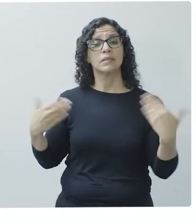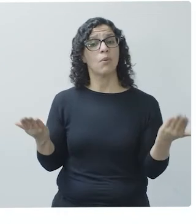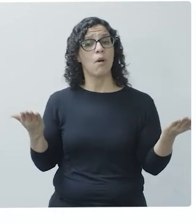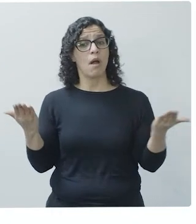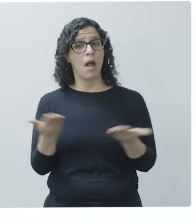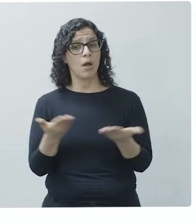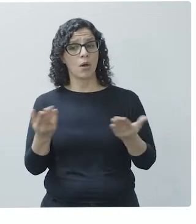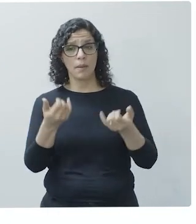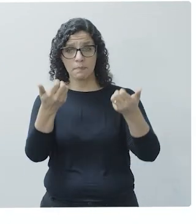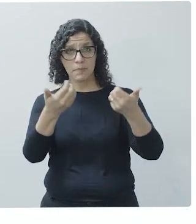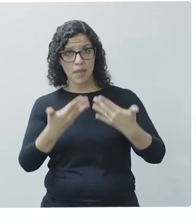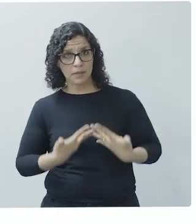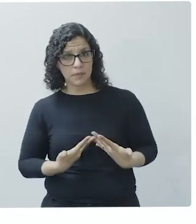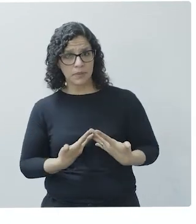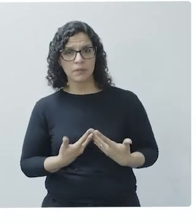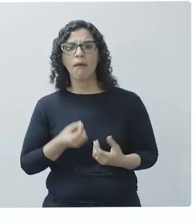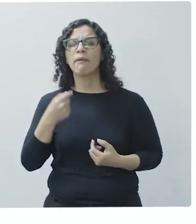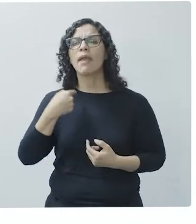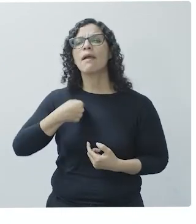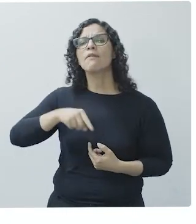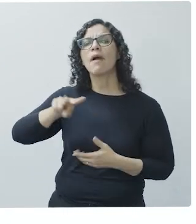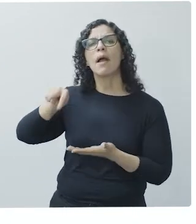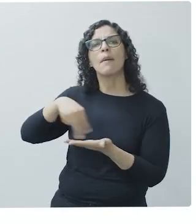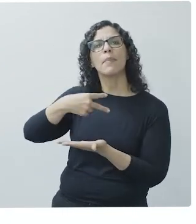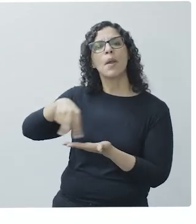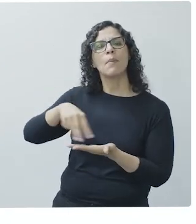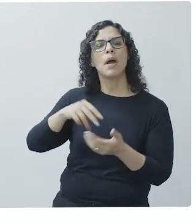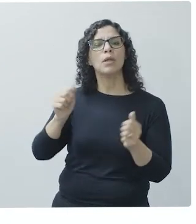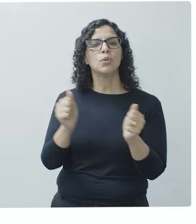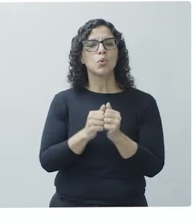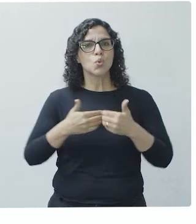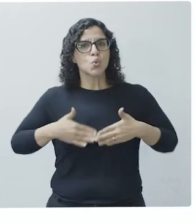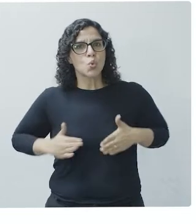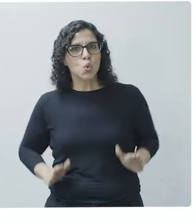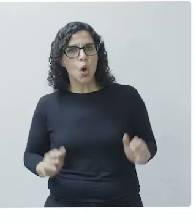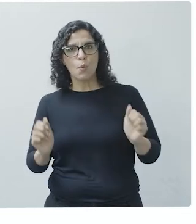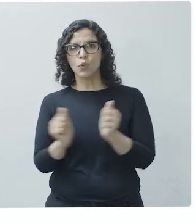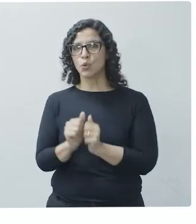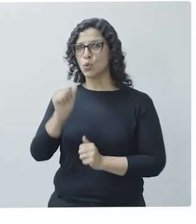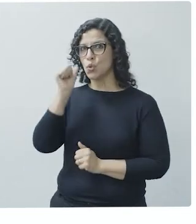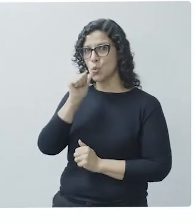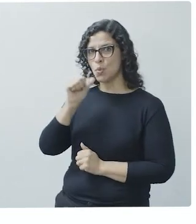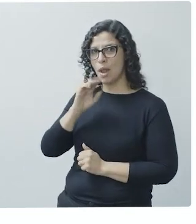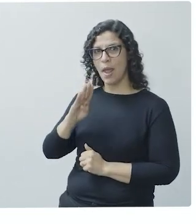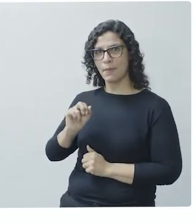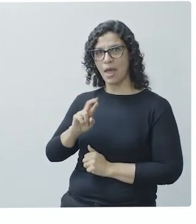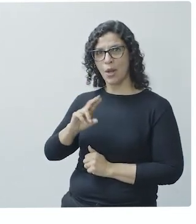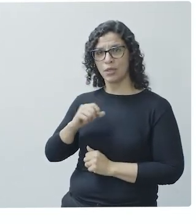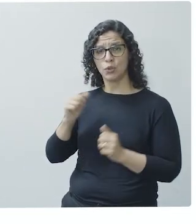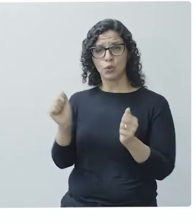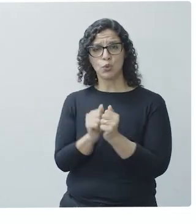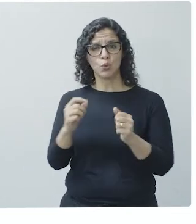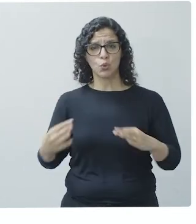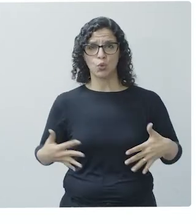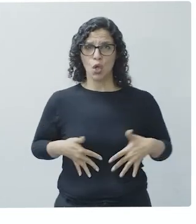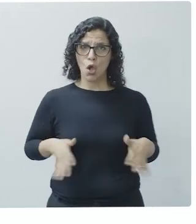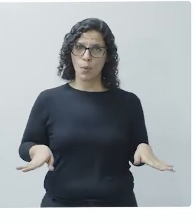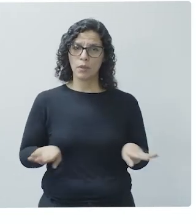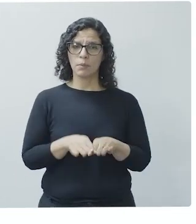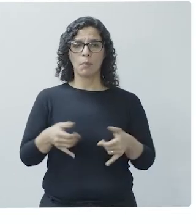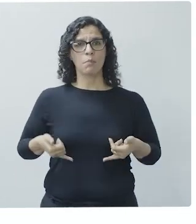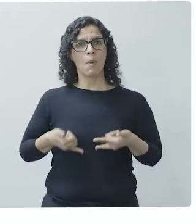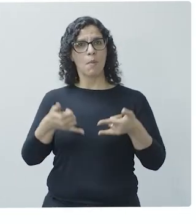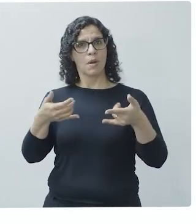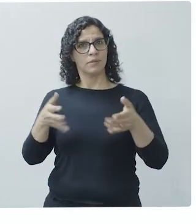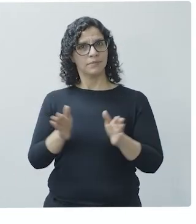Ora, agora, diga-me quem é que vai ao baile no corpo da baronesa, fazendo parte do vestido e da